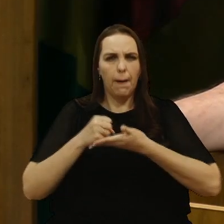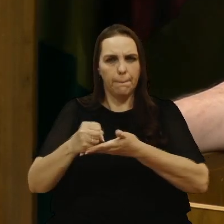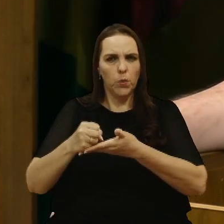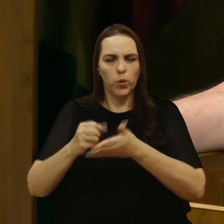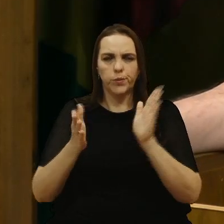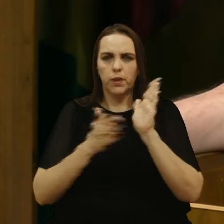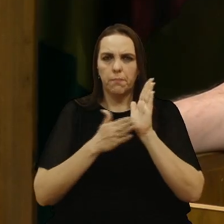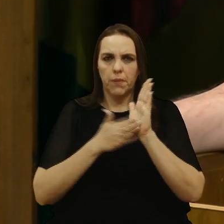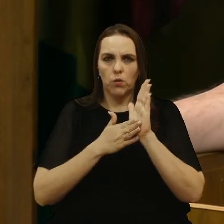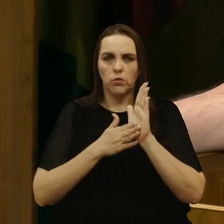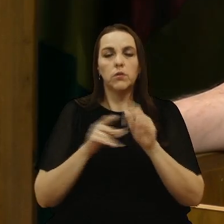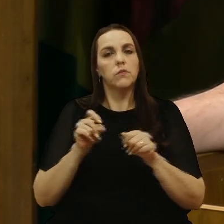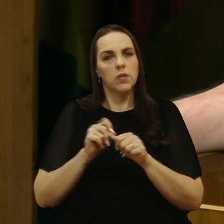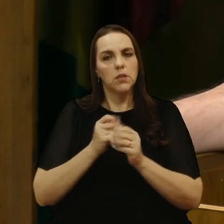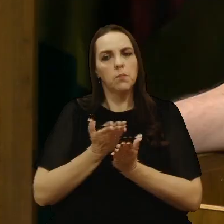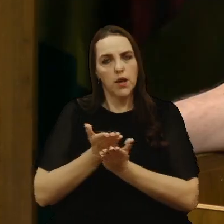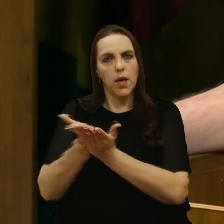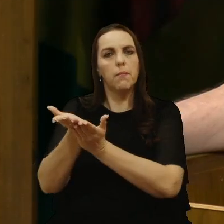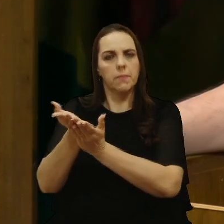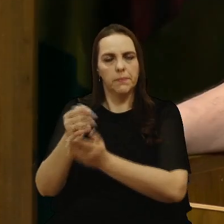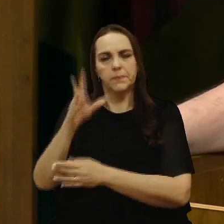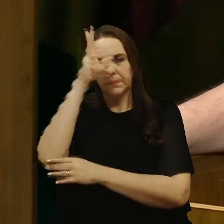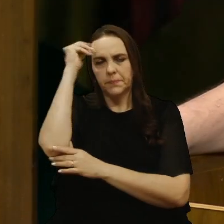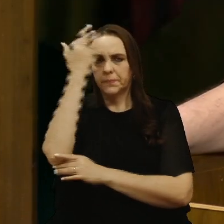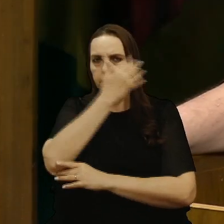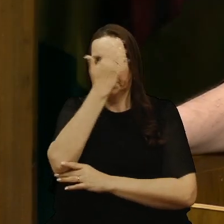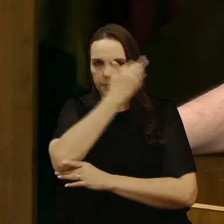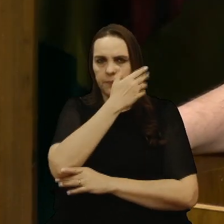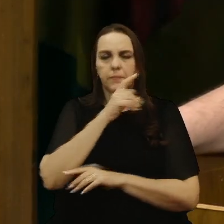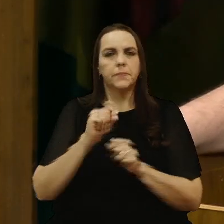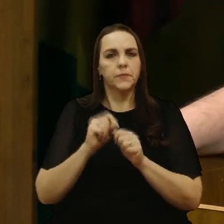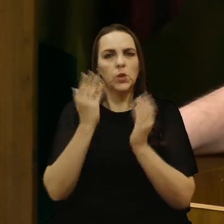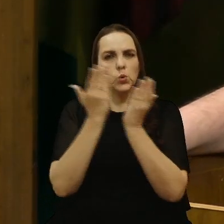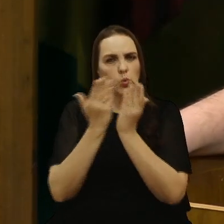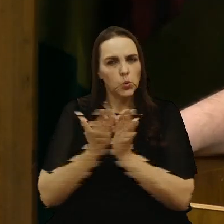pauta e nós faremos esse caminhamento ao prefeito Adiló para que proceda com o estudo